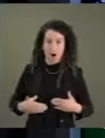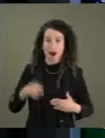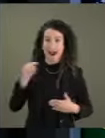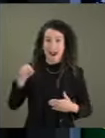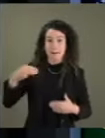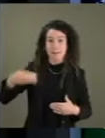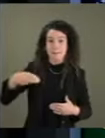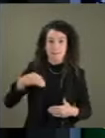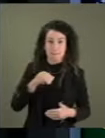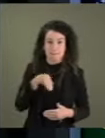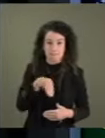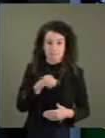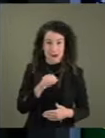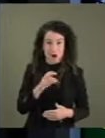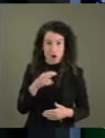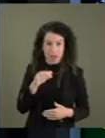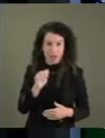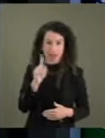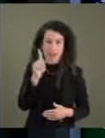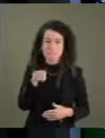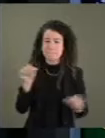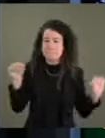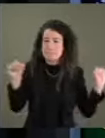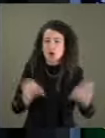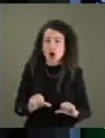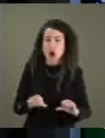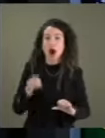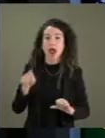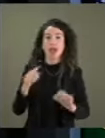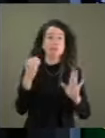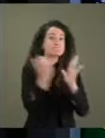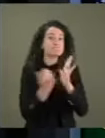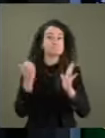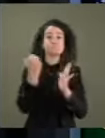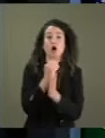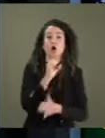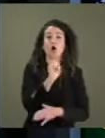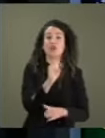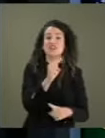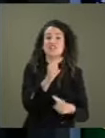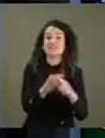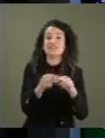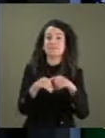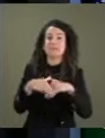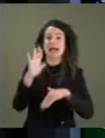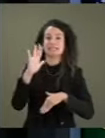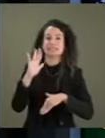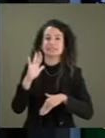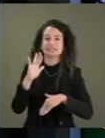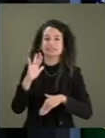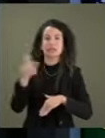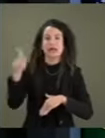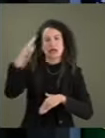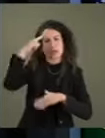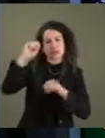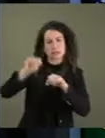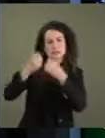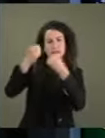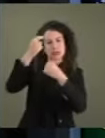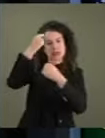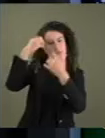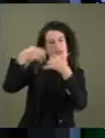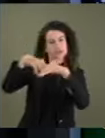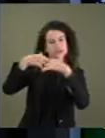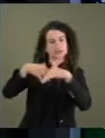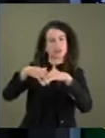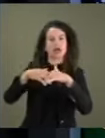pior. Ela potencializa 8 vezes mais em muitos órgãos e atinge o cérebro,